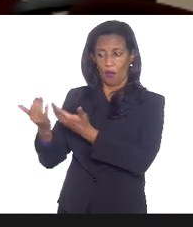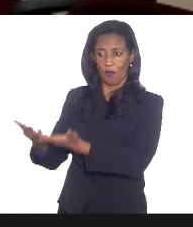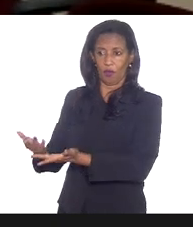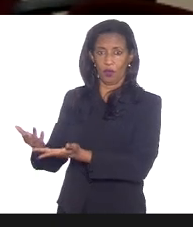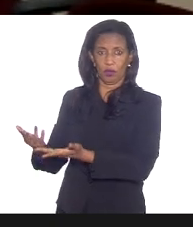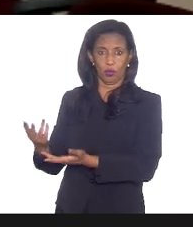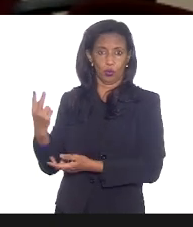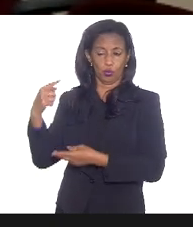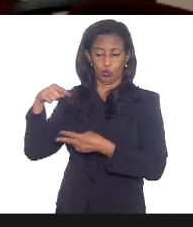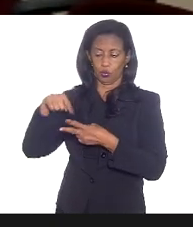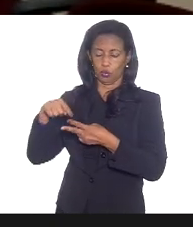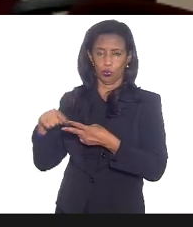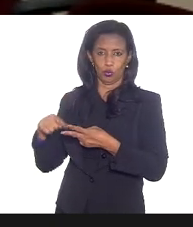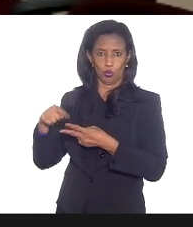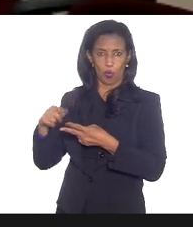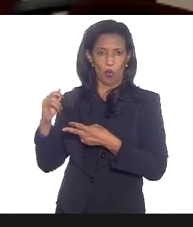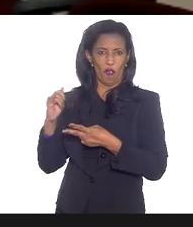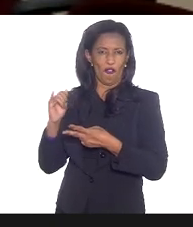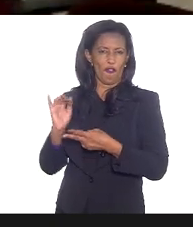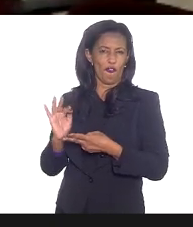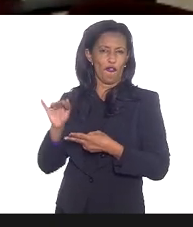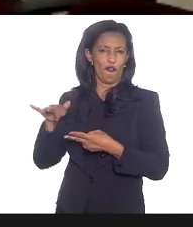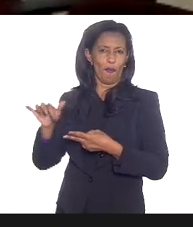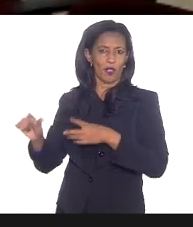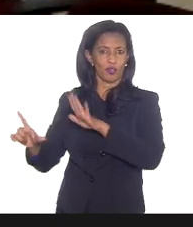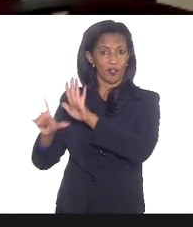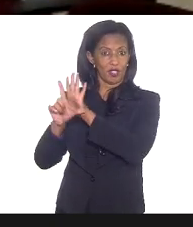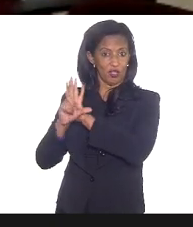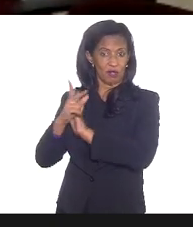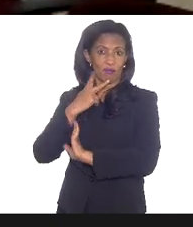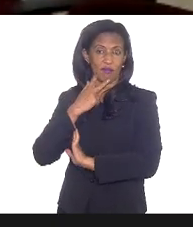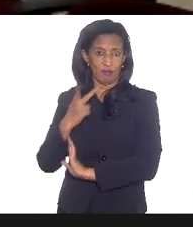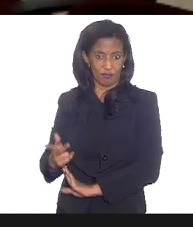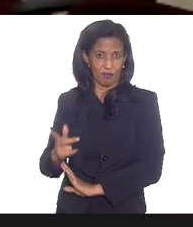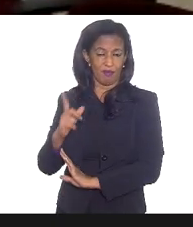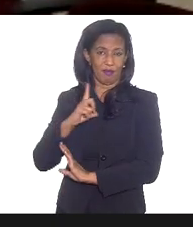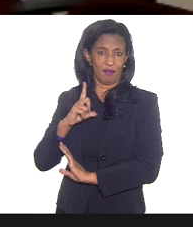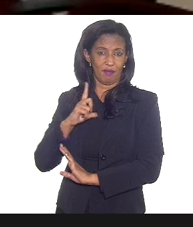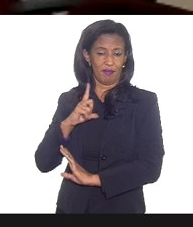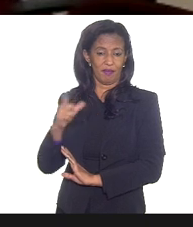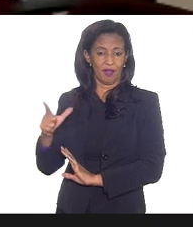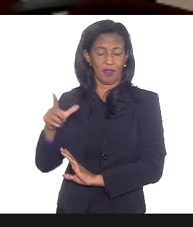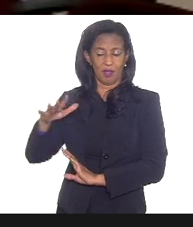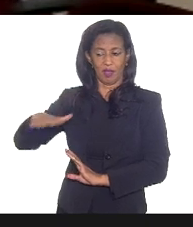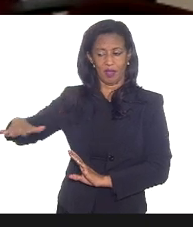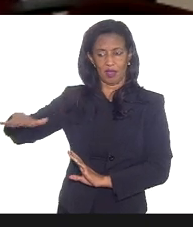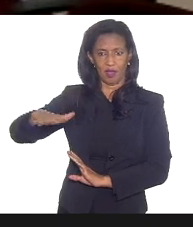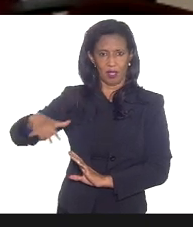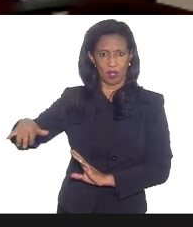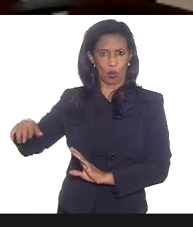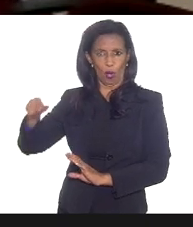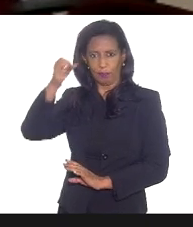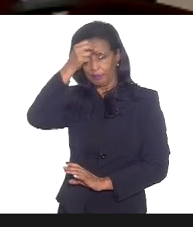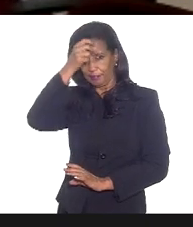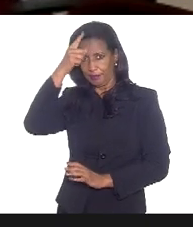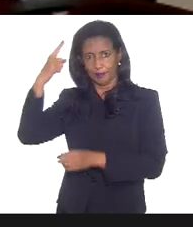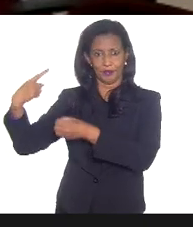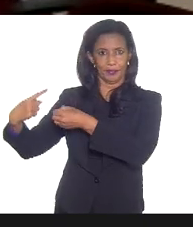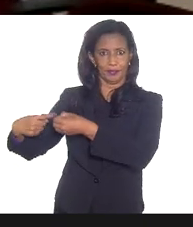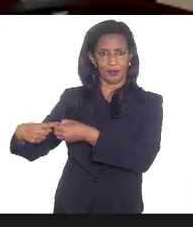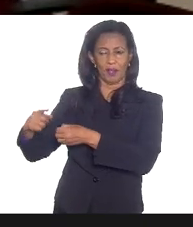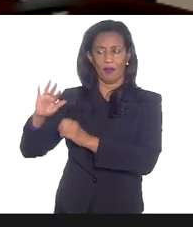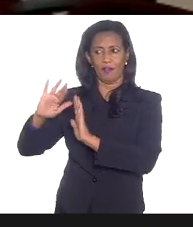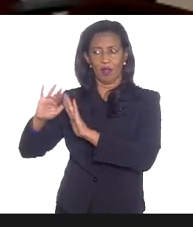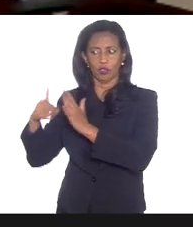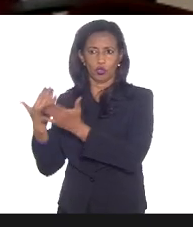dois itinerários formativos, ou seja, a legislação fala de território do município, ela não fala em